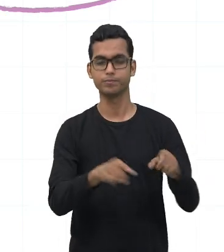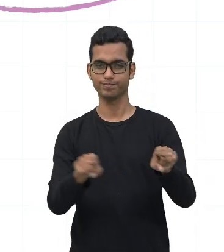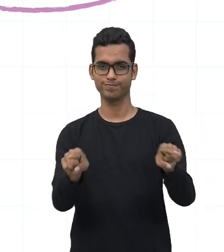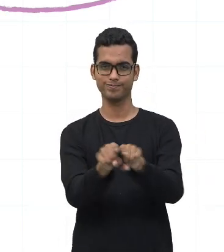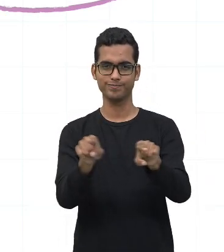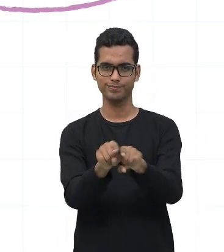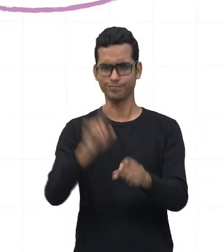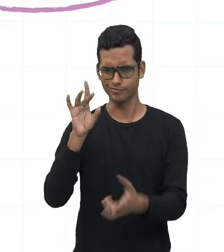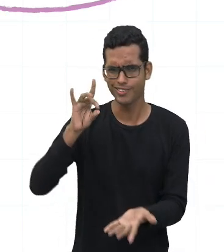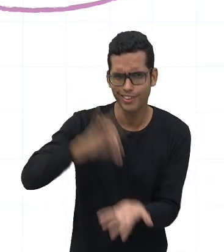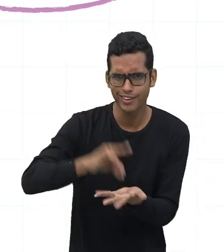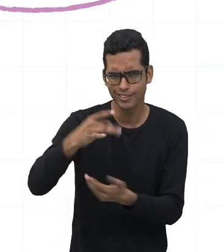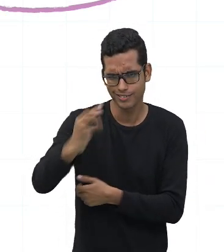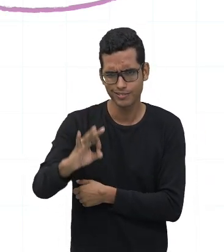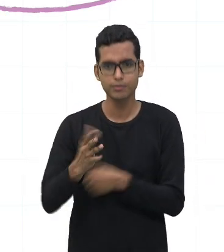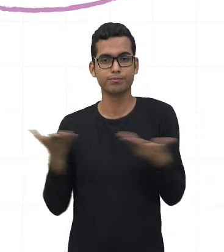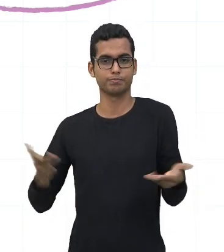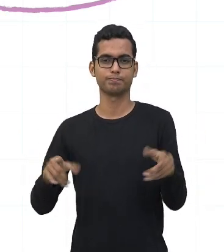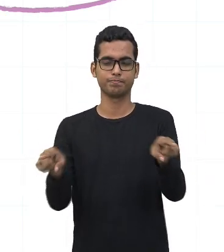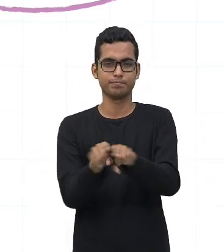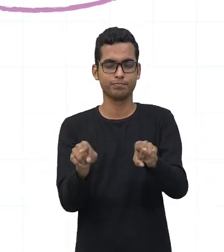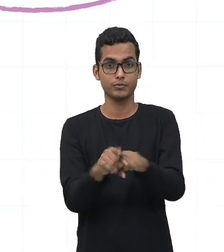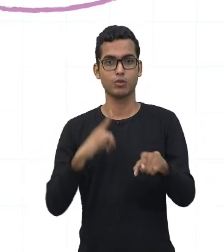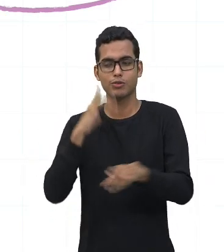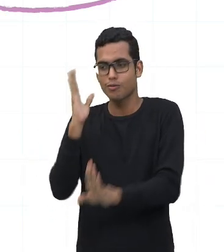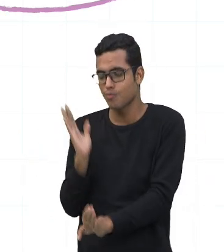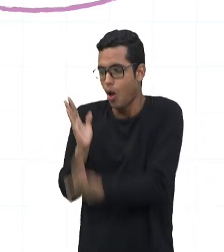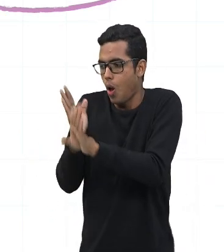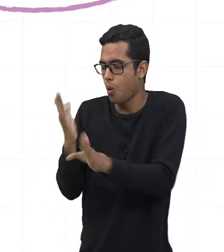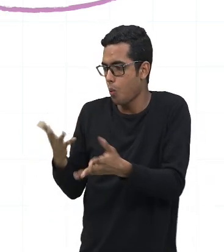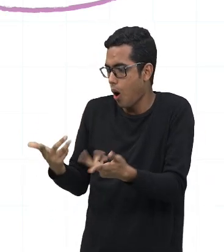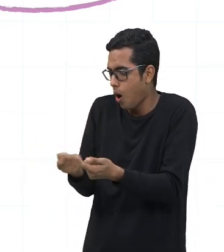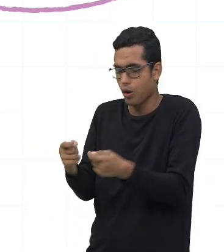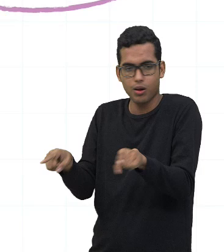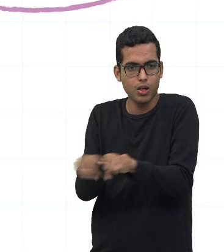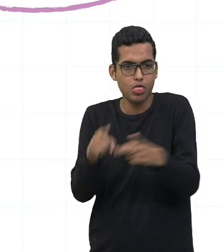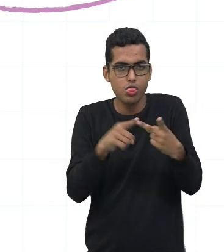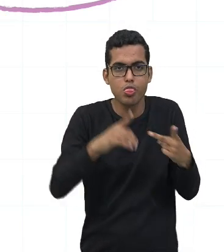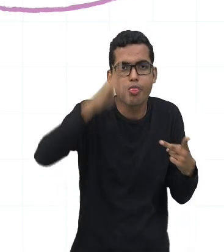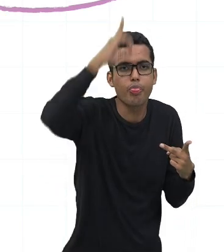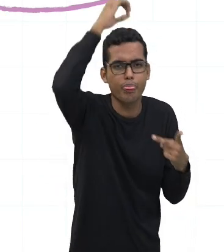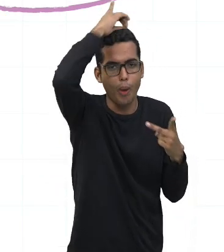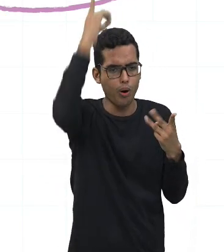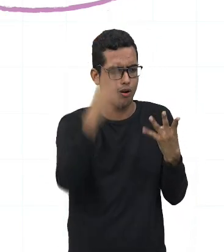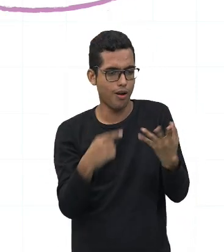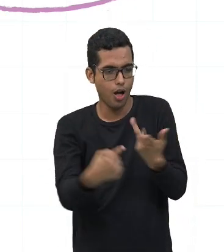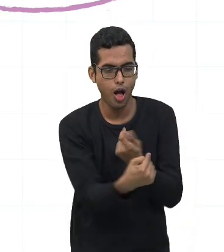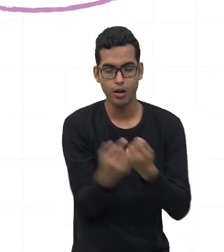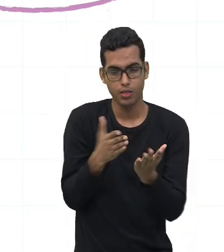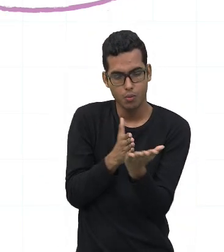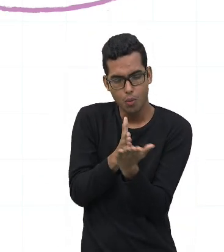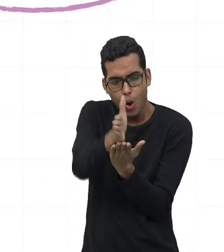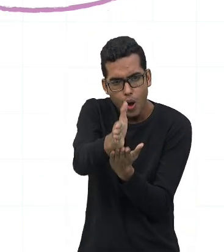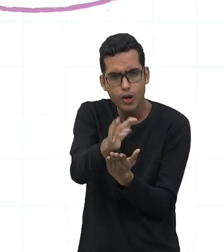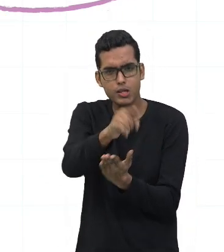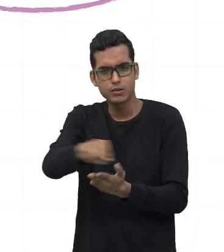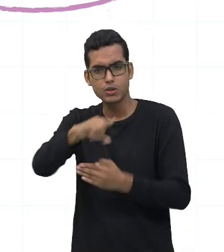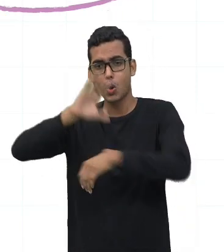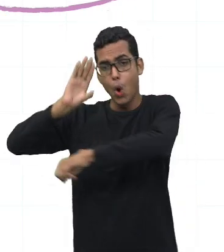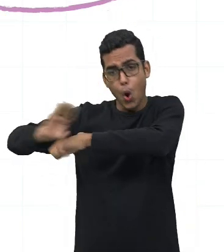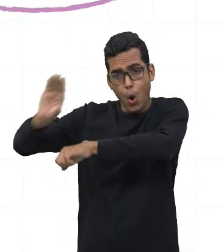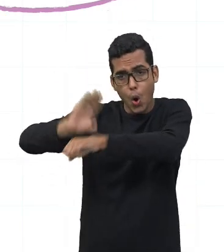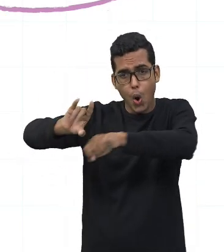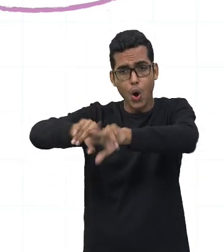vão descobrindo os talentos, as habilidades que vão direcionar vocês para cursos, que vão